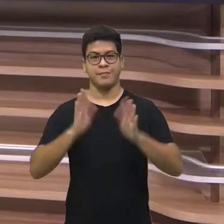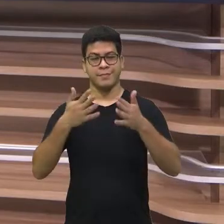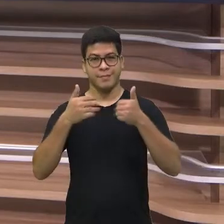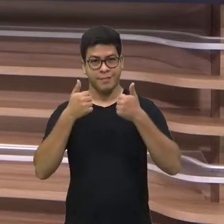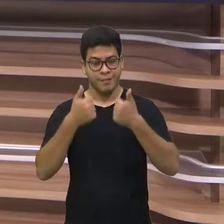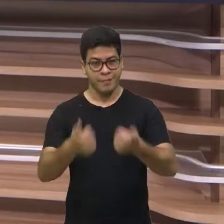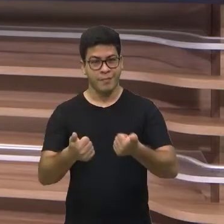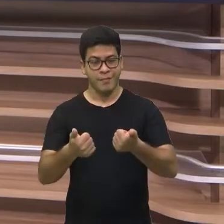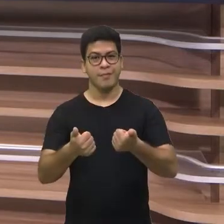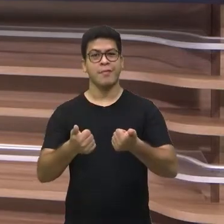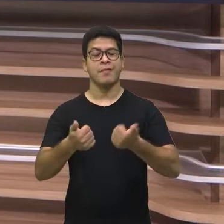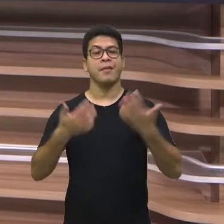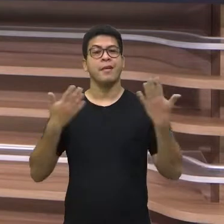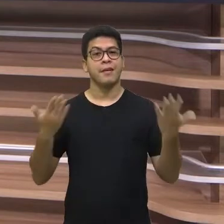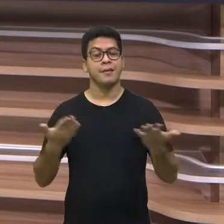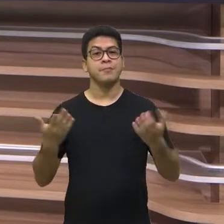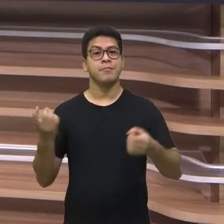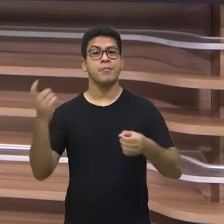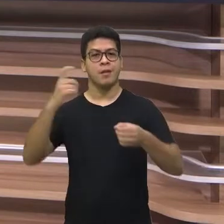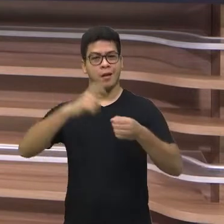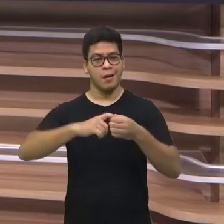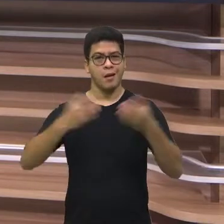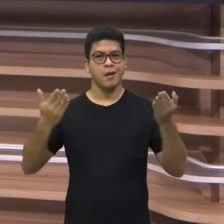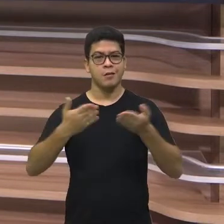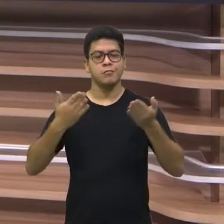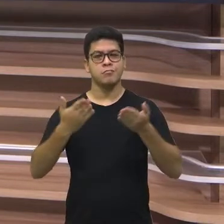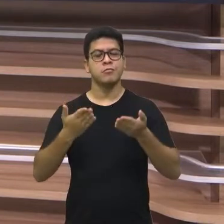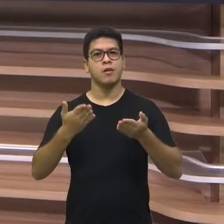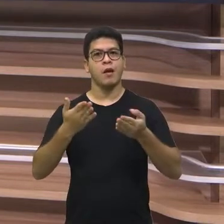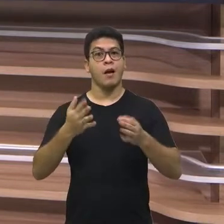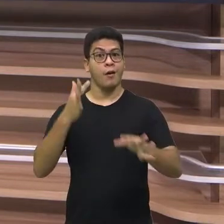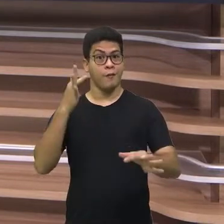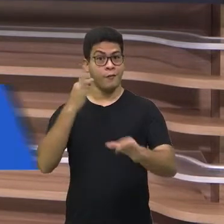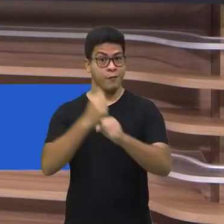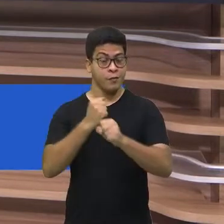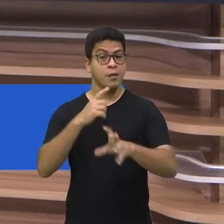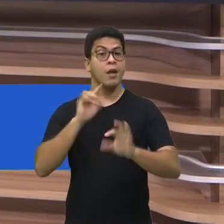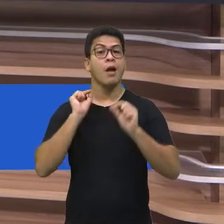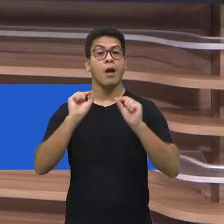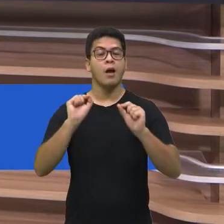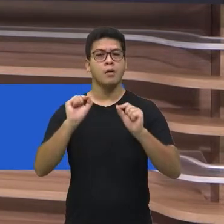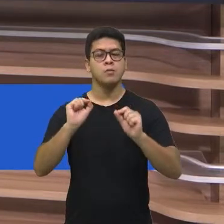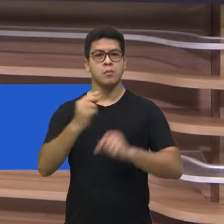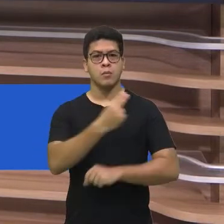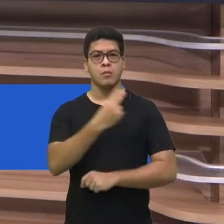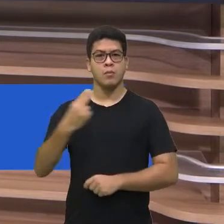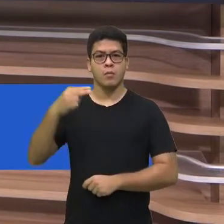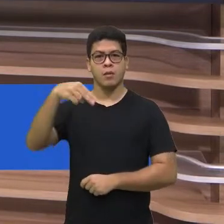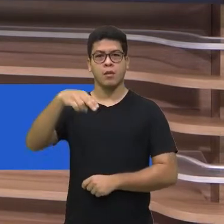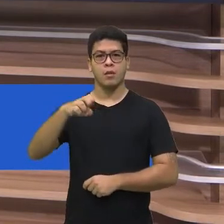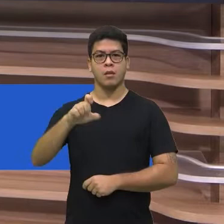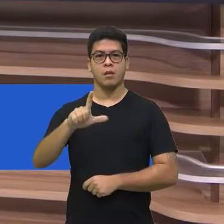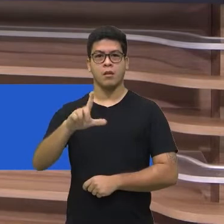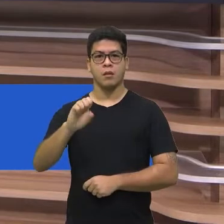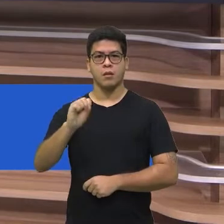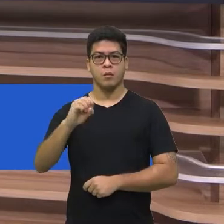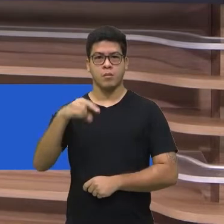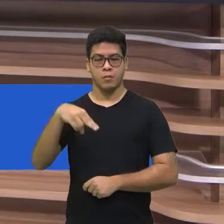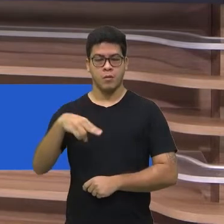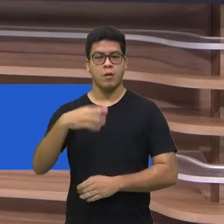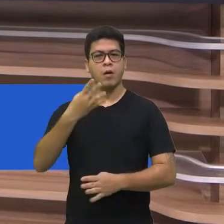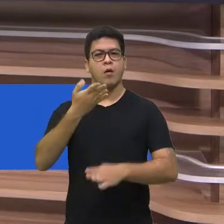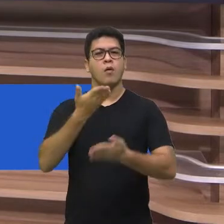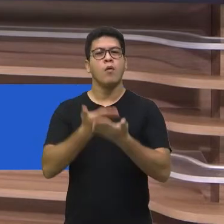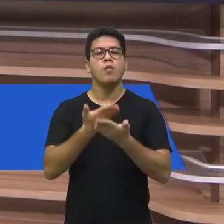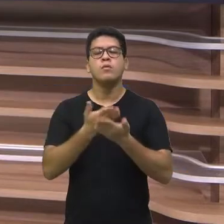Olá pessoal, tudo bem? Estamos de volta aqui para mais uma aula de Física. Eu sou o professor Nelson Bezerra e hoje nós vamos estudar